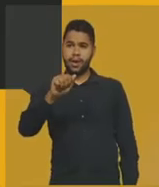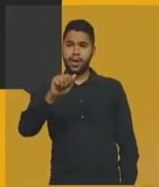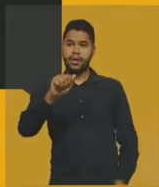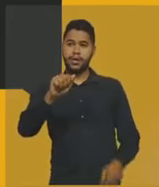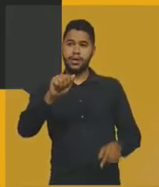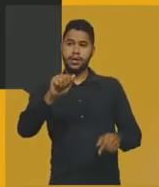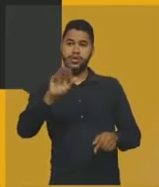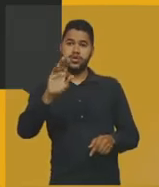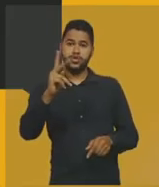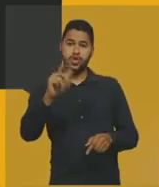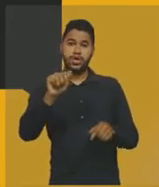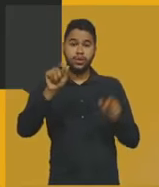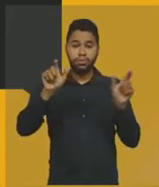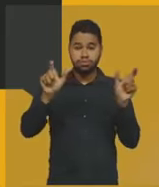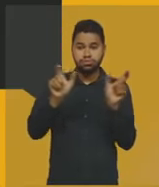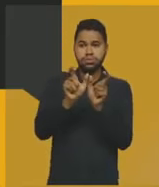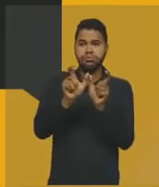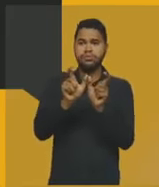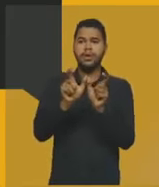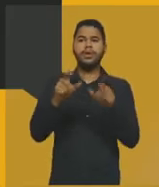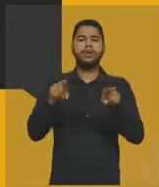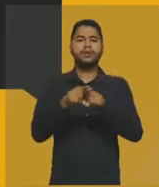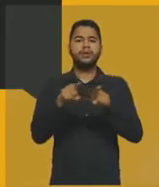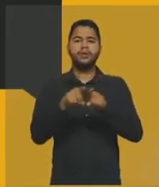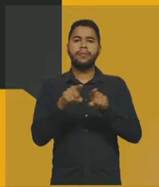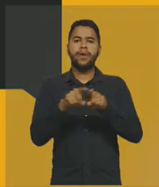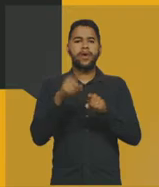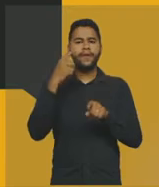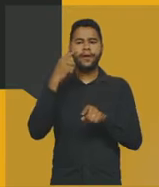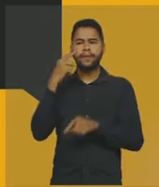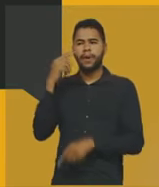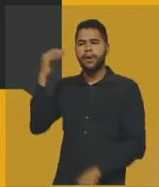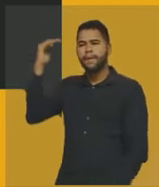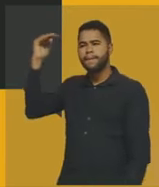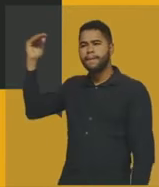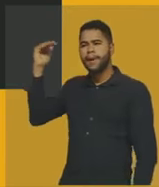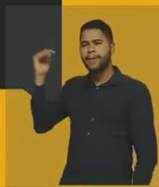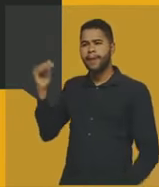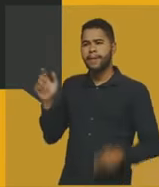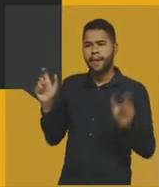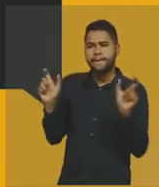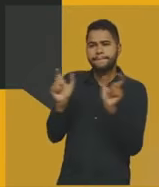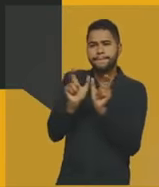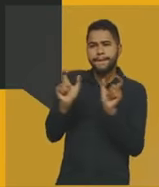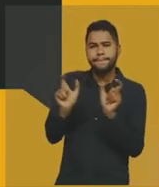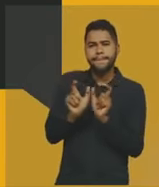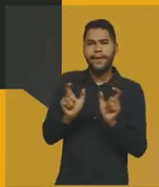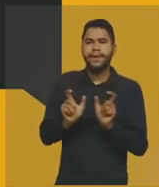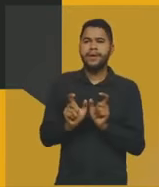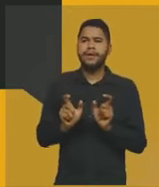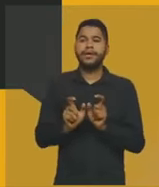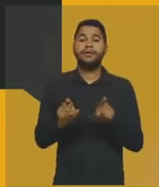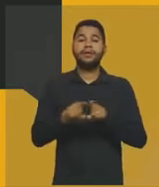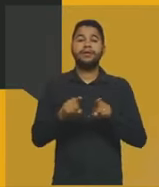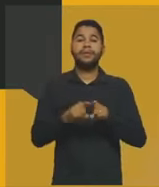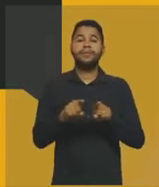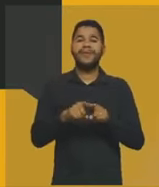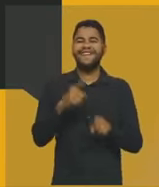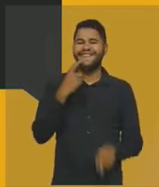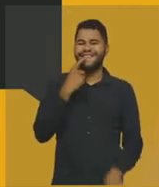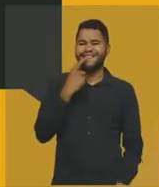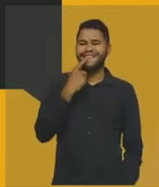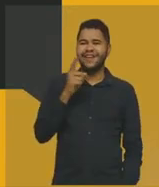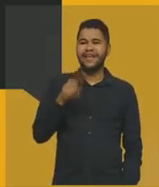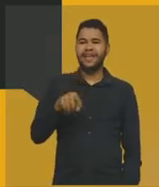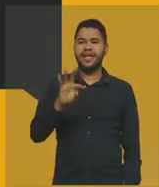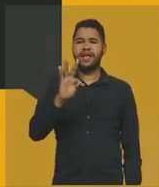estômago. Ouvido, orelha, ear, earache, dor de ouvido. E o dente, que é tooth, um dente, e